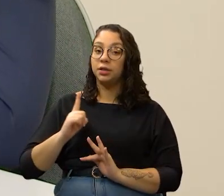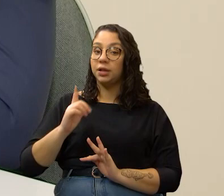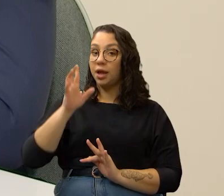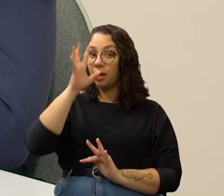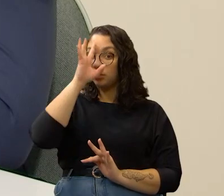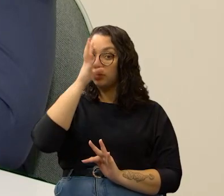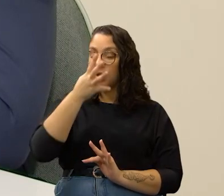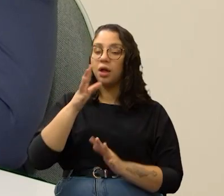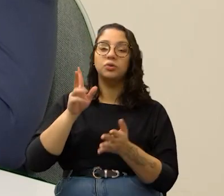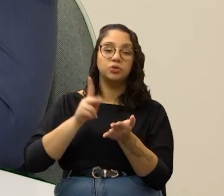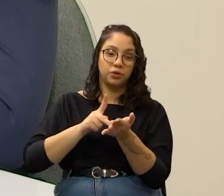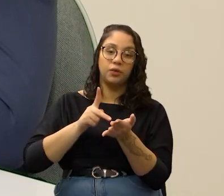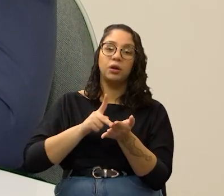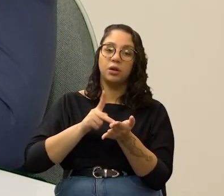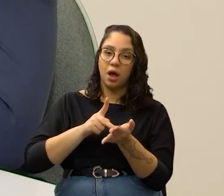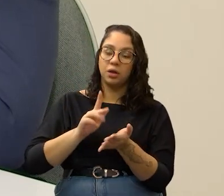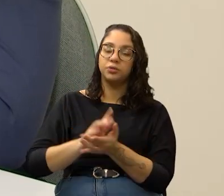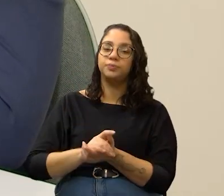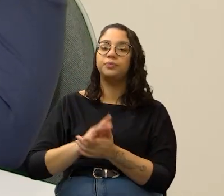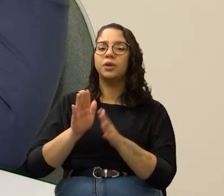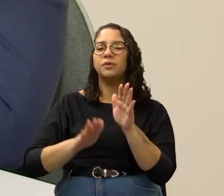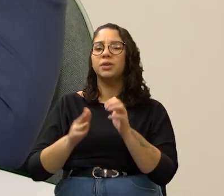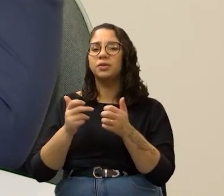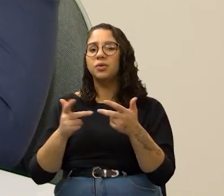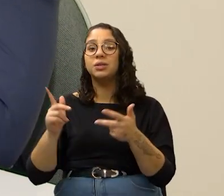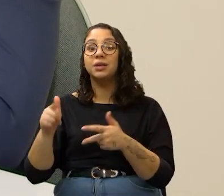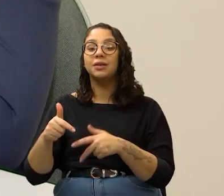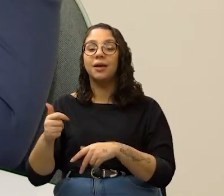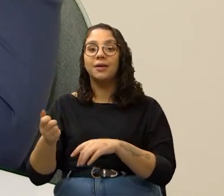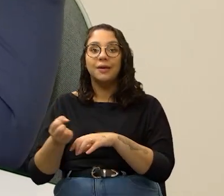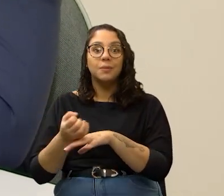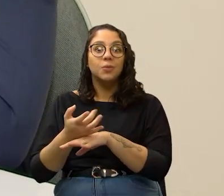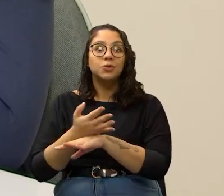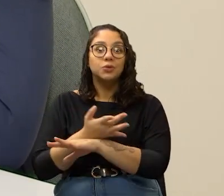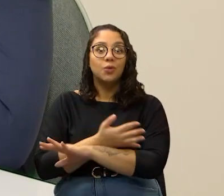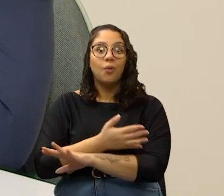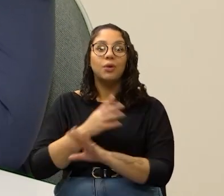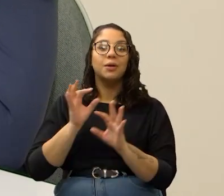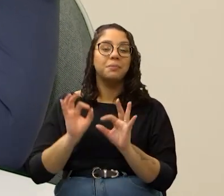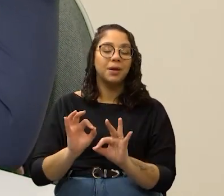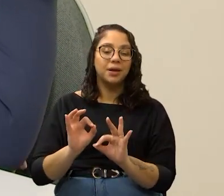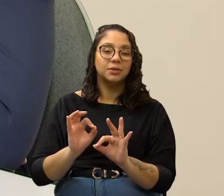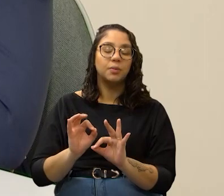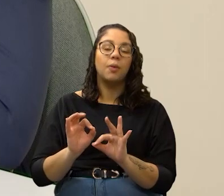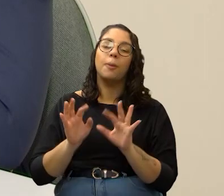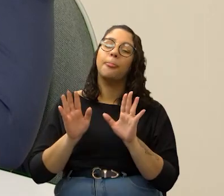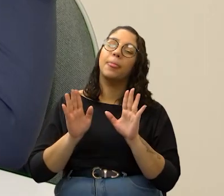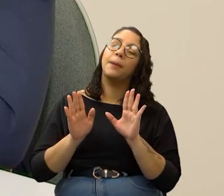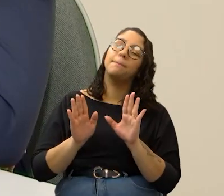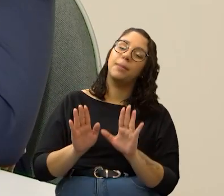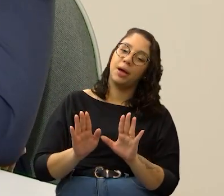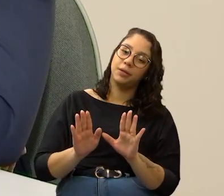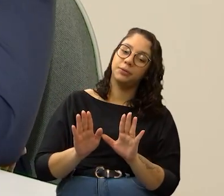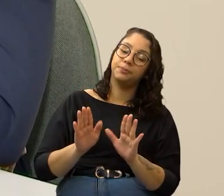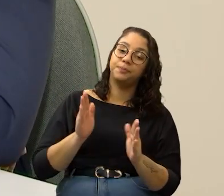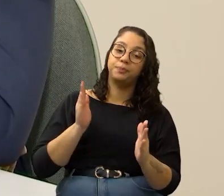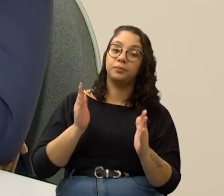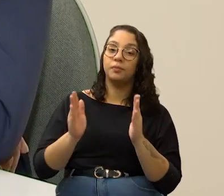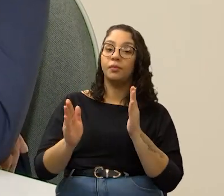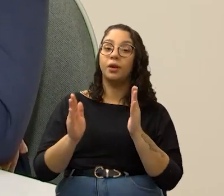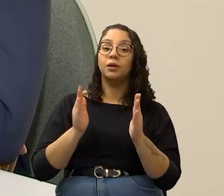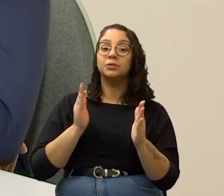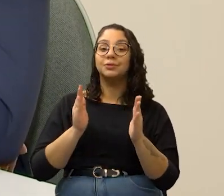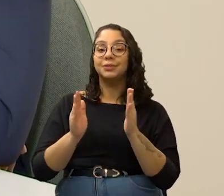que a gente tem da terapia celular, de verdade. Às vezes, situações até que emocionam a gente. Mas